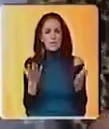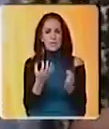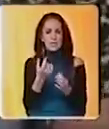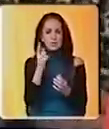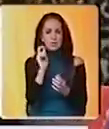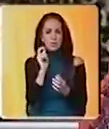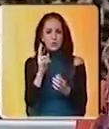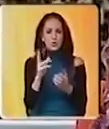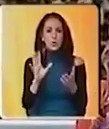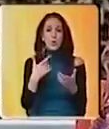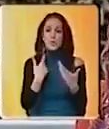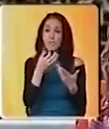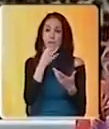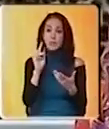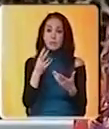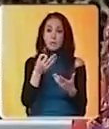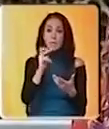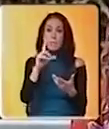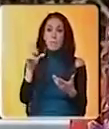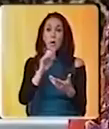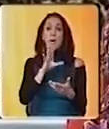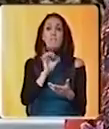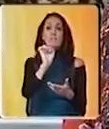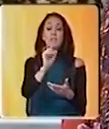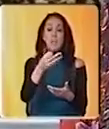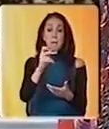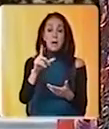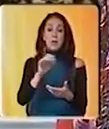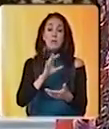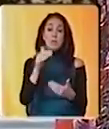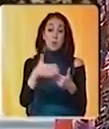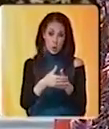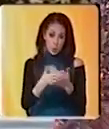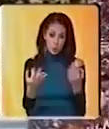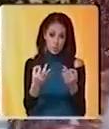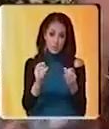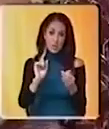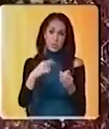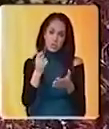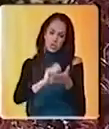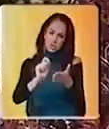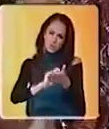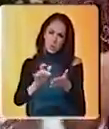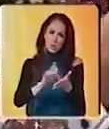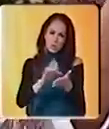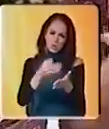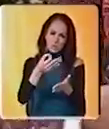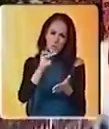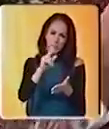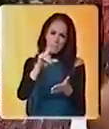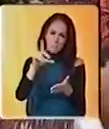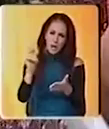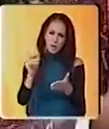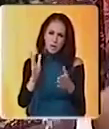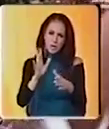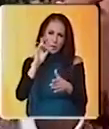menos segundo. Foi quando nós falámos de Paula, da sua filha Paula, que faleceu e que levou depois à escrita de um livro que tinha a ver com